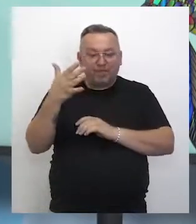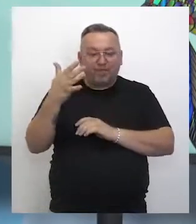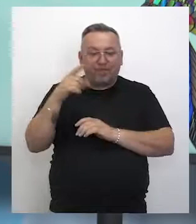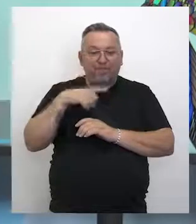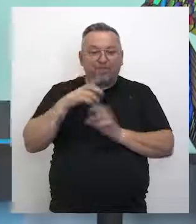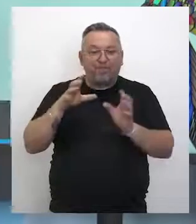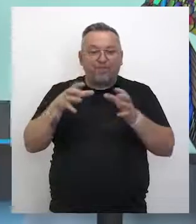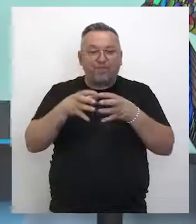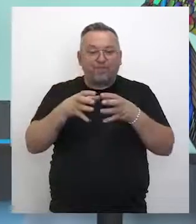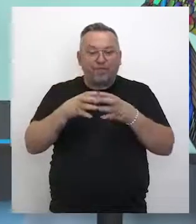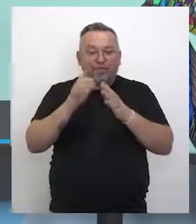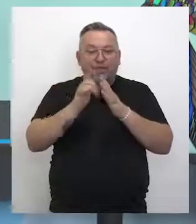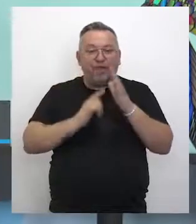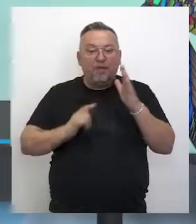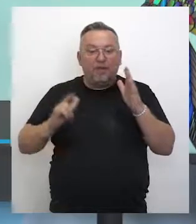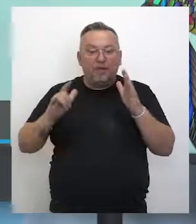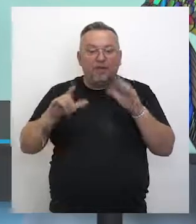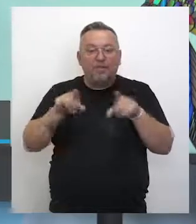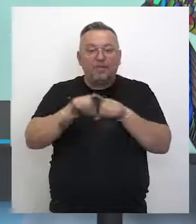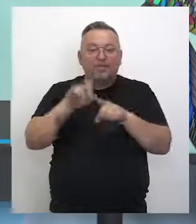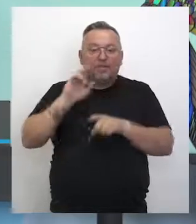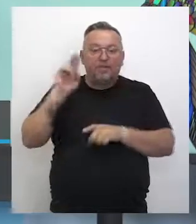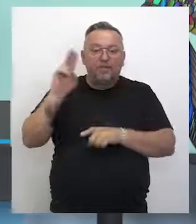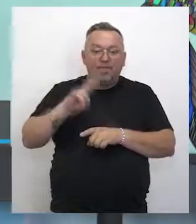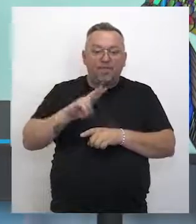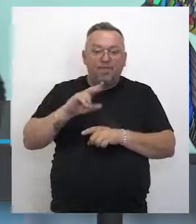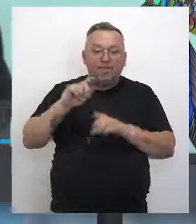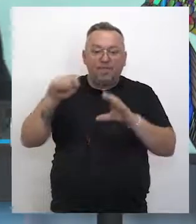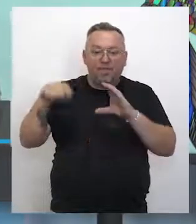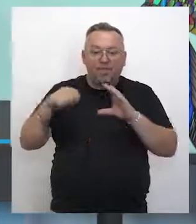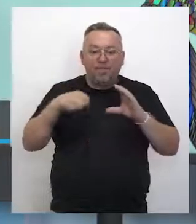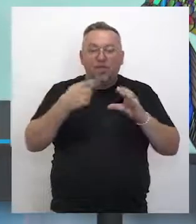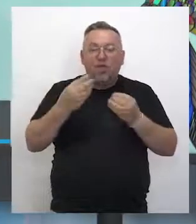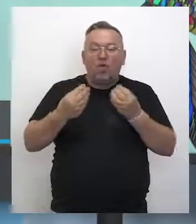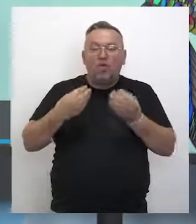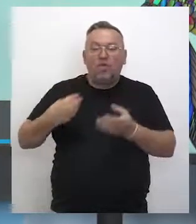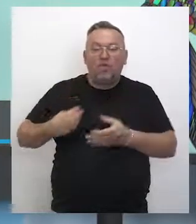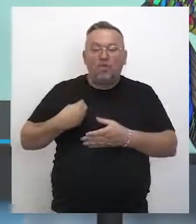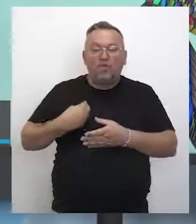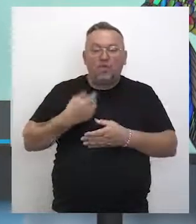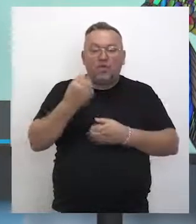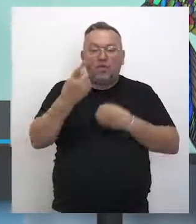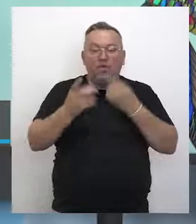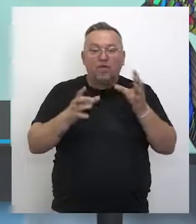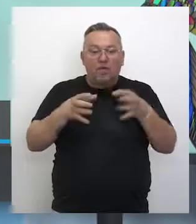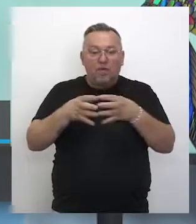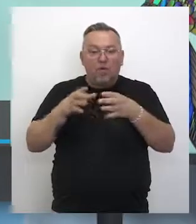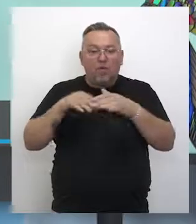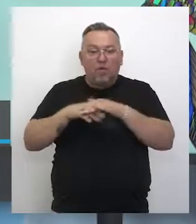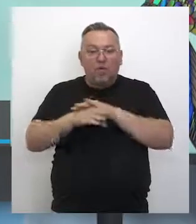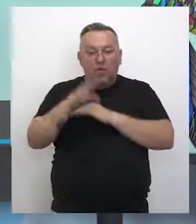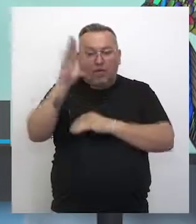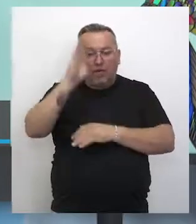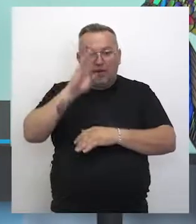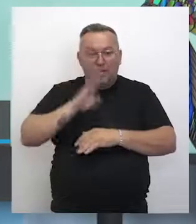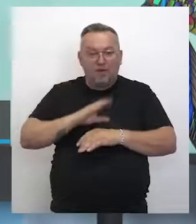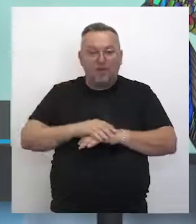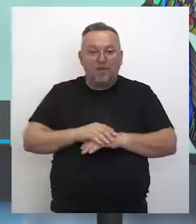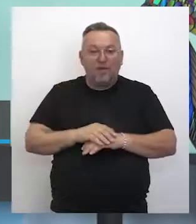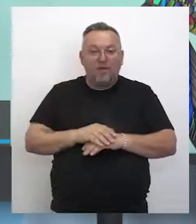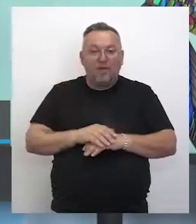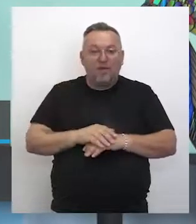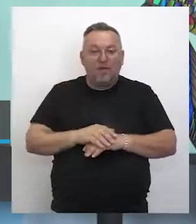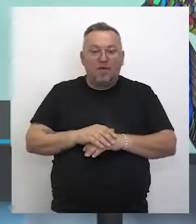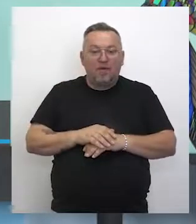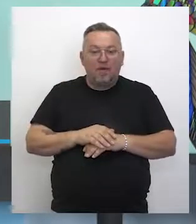dessa comunidade quilombola, né? Então a gente viu através dos vídeos, né, como vivem aí algumas comunidades tradicionais do Brasil. Certo, pessoal?